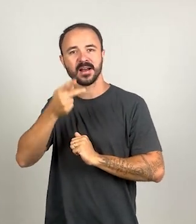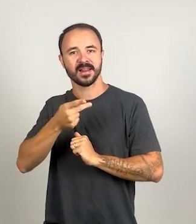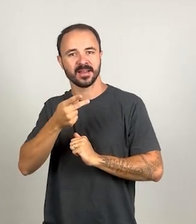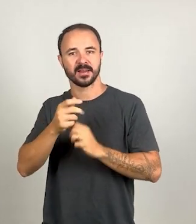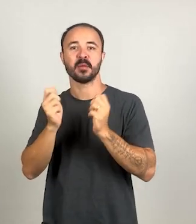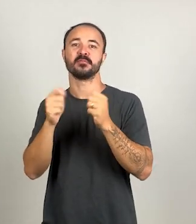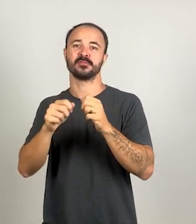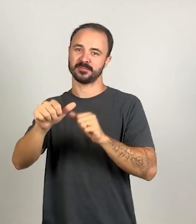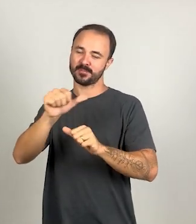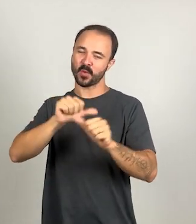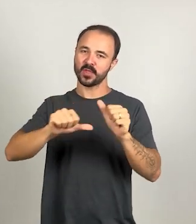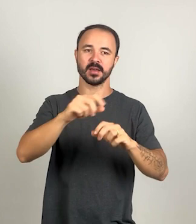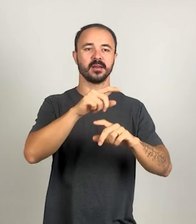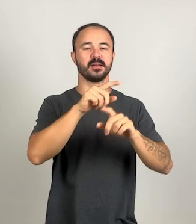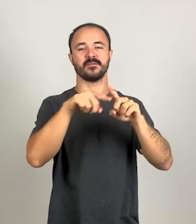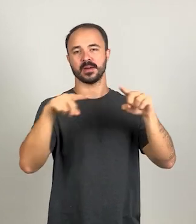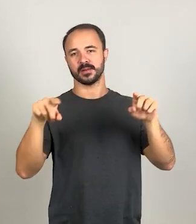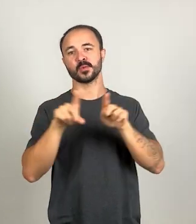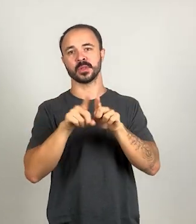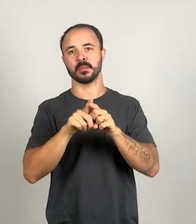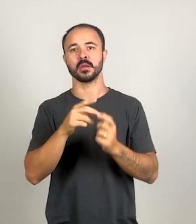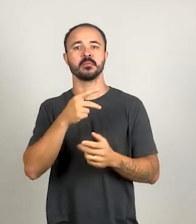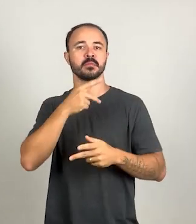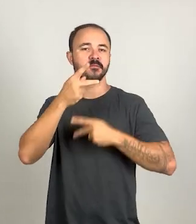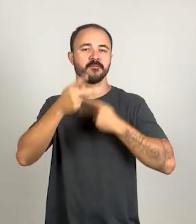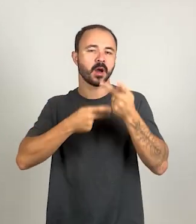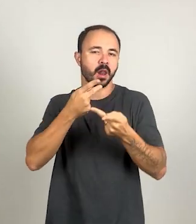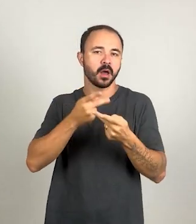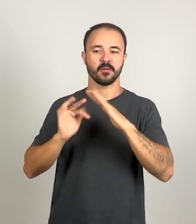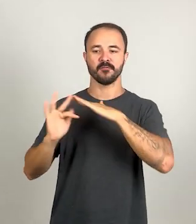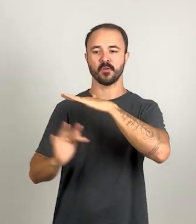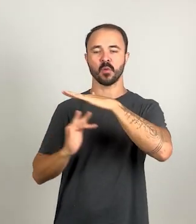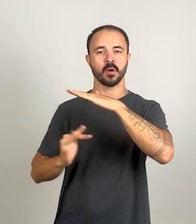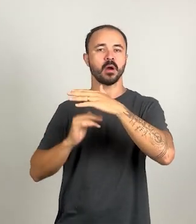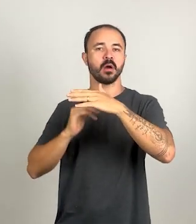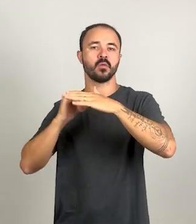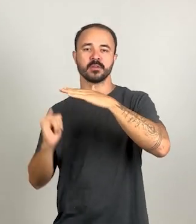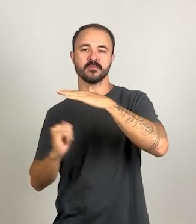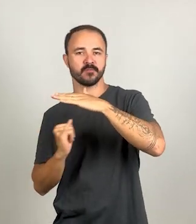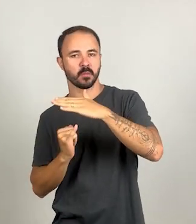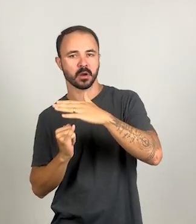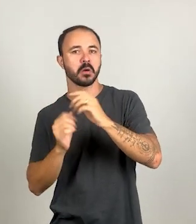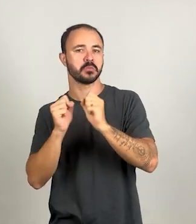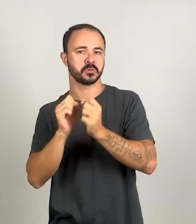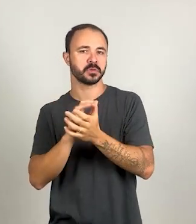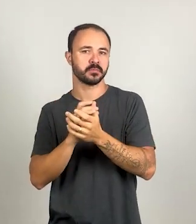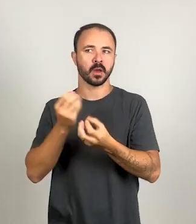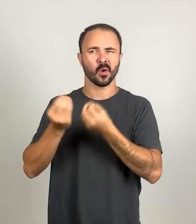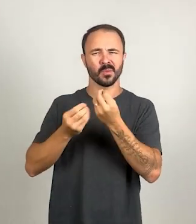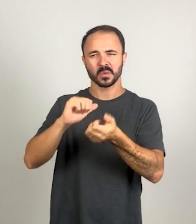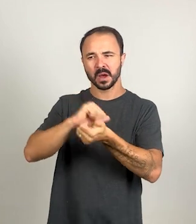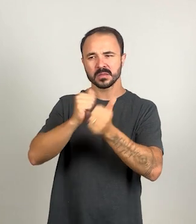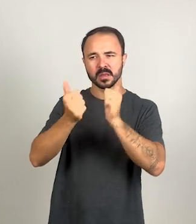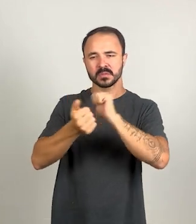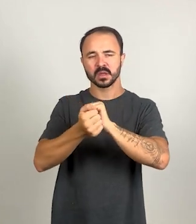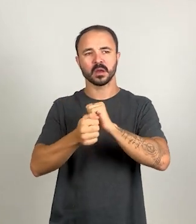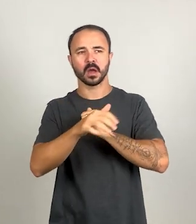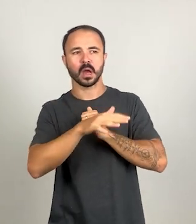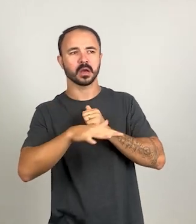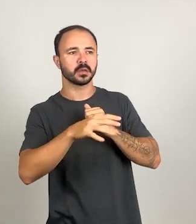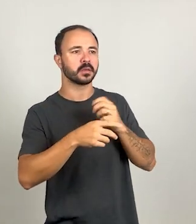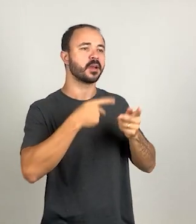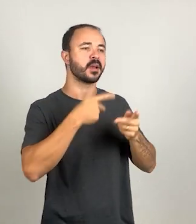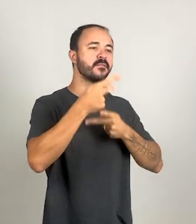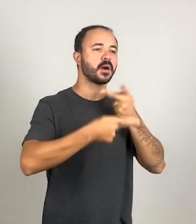entram as questões de linguagem formal e informal que é a adequação a norma padrão Ou despreocupação